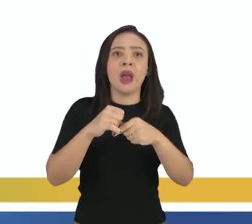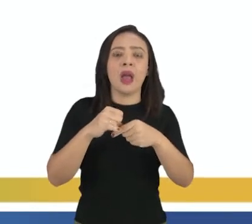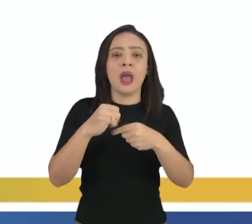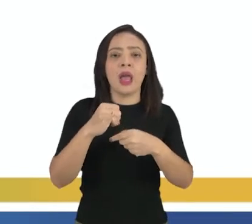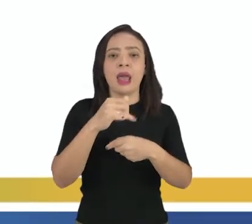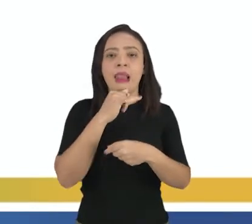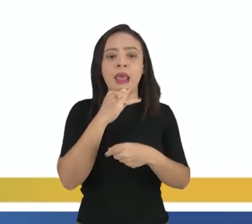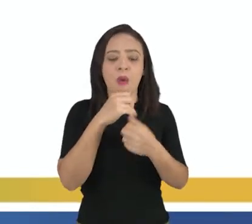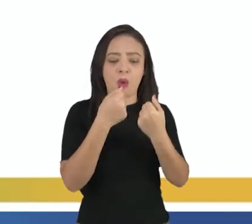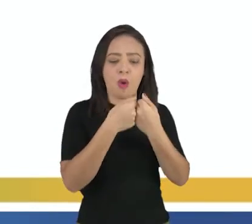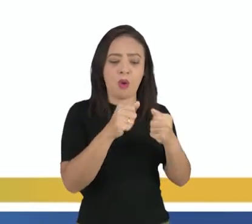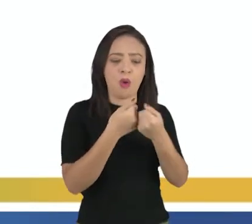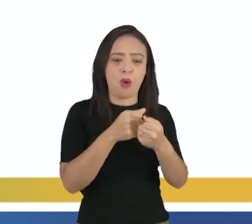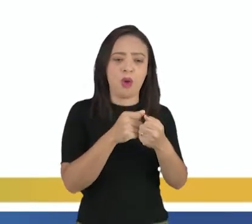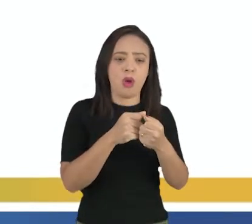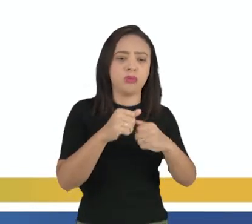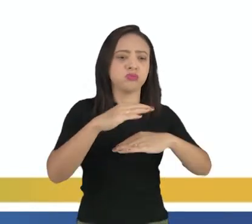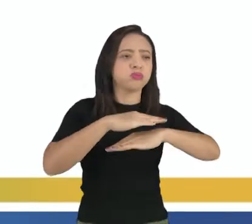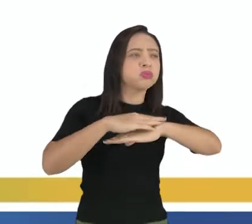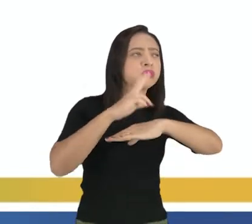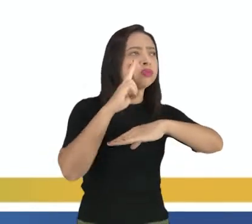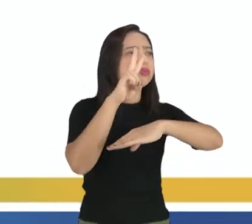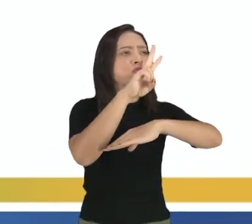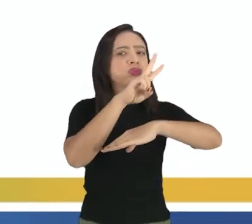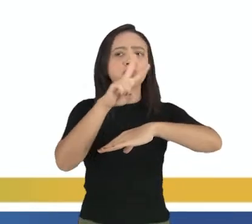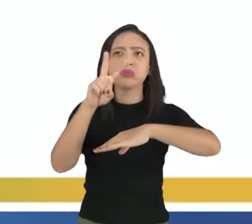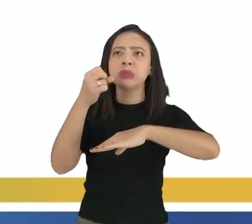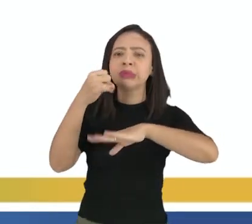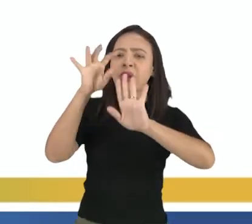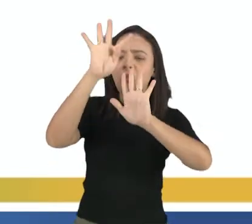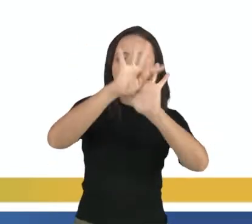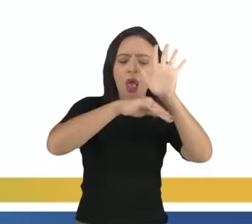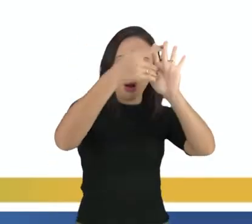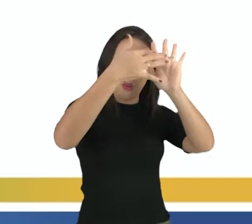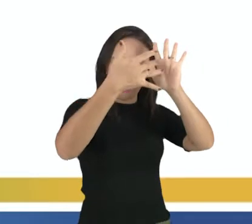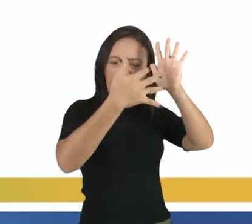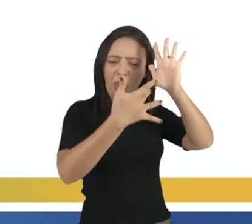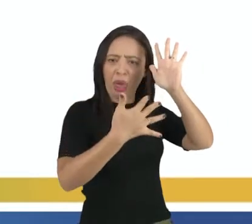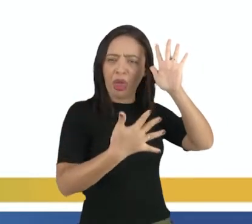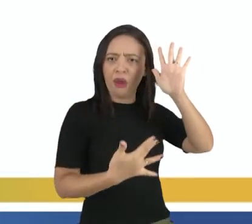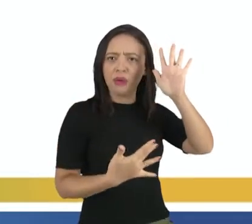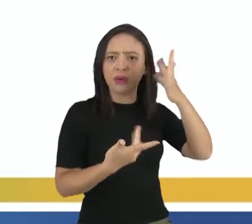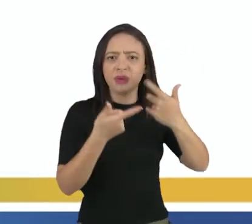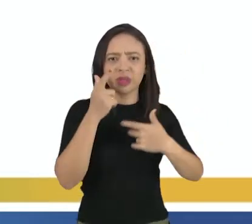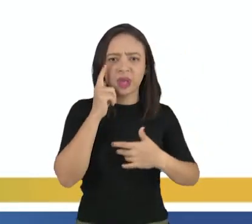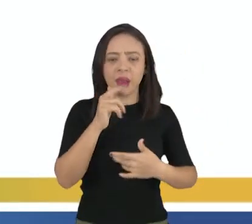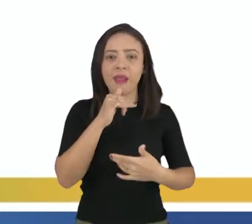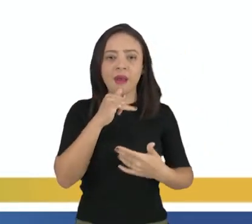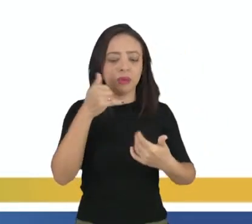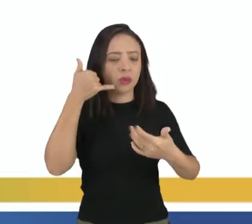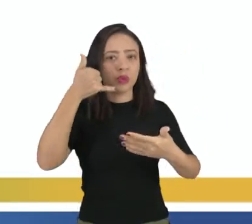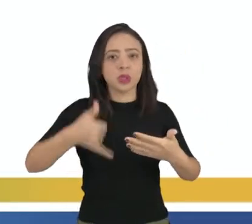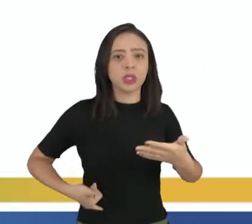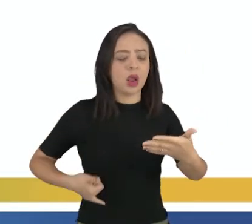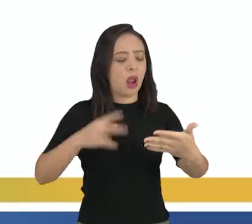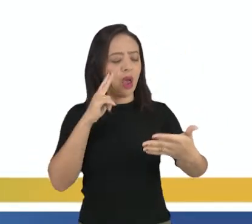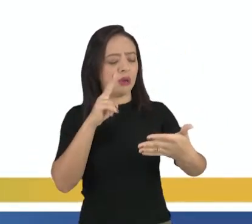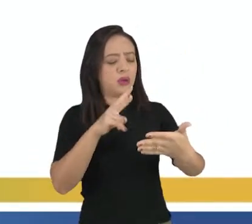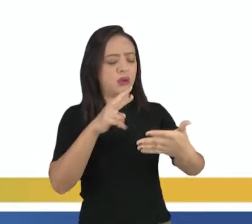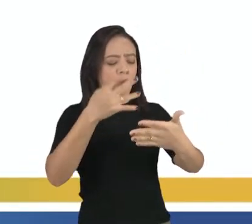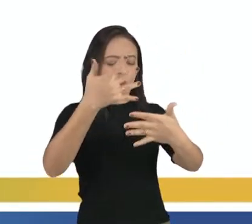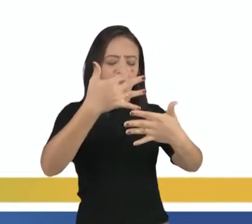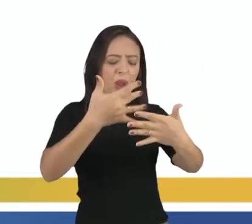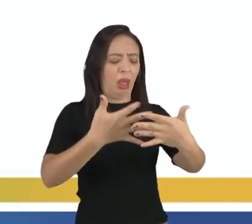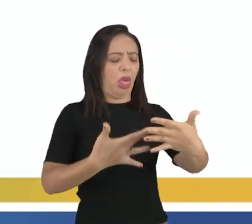passando no ônibus. Se tiver muito texto, como é que você vai ler? A propaganda de um celular. E como é que você não vai parar o ônibus para você ler